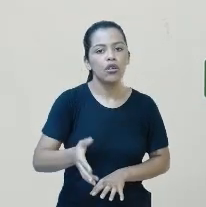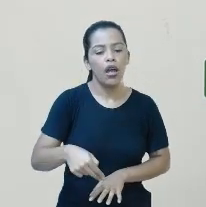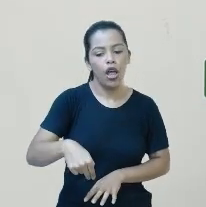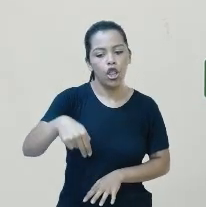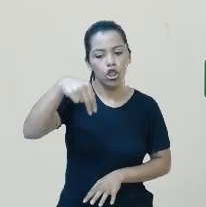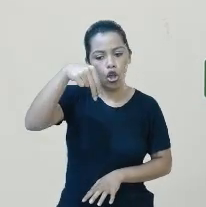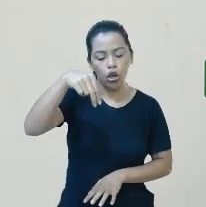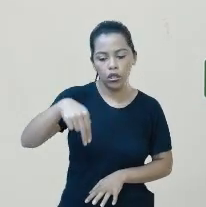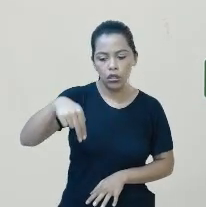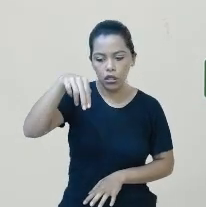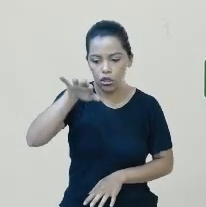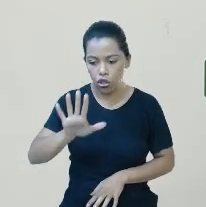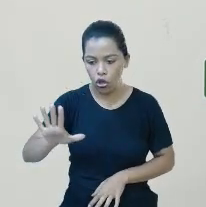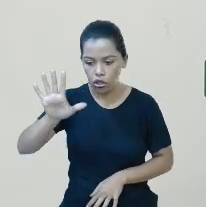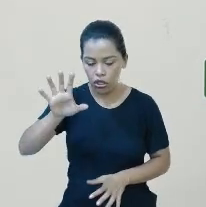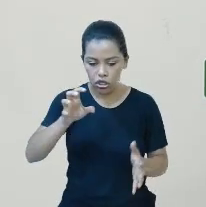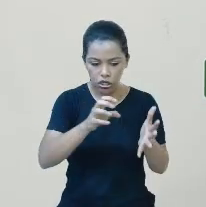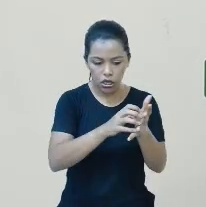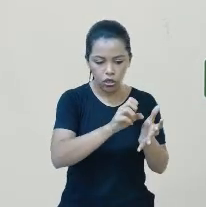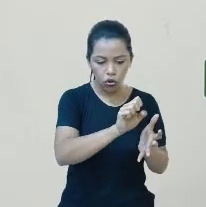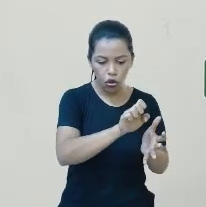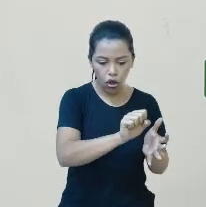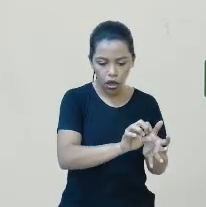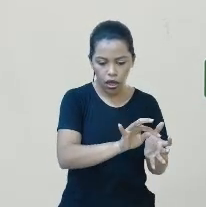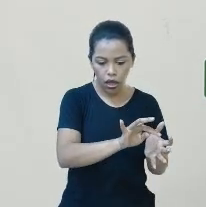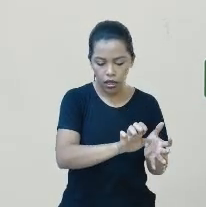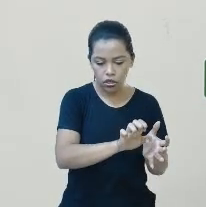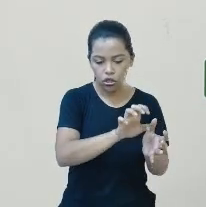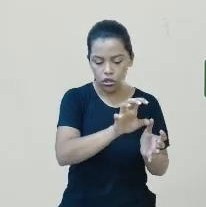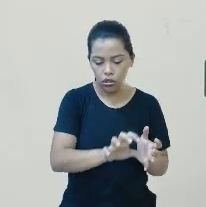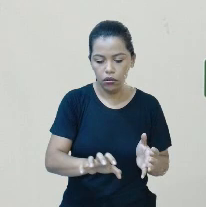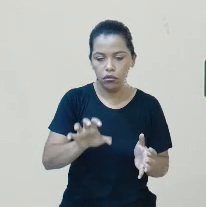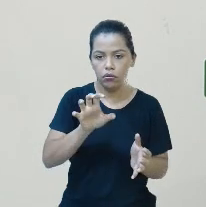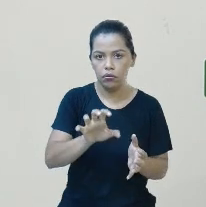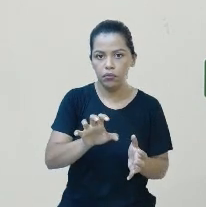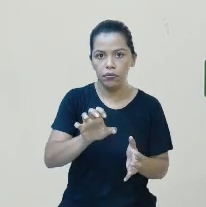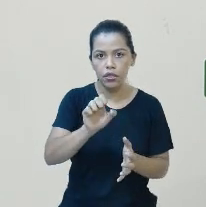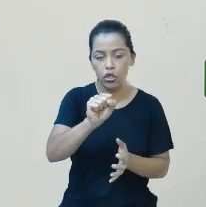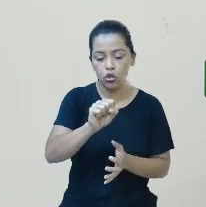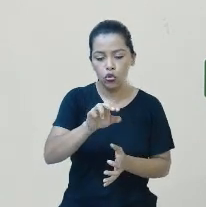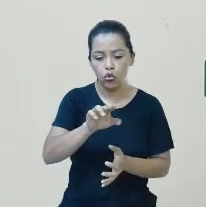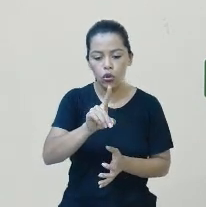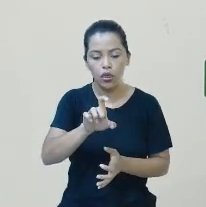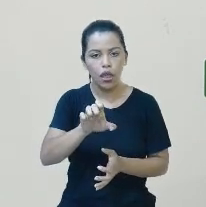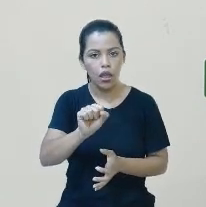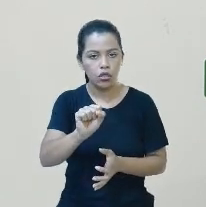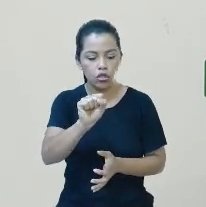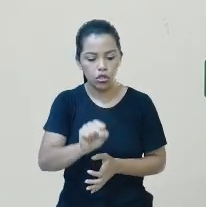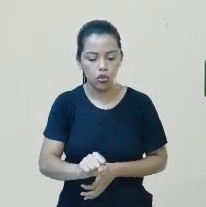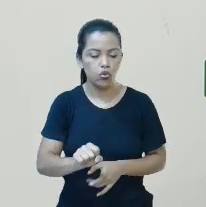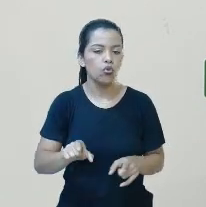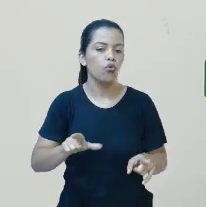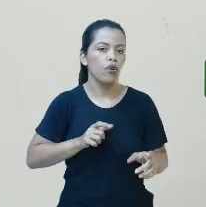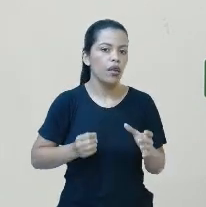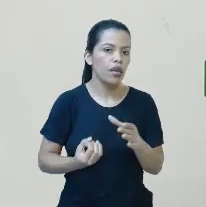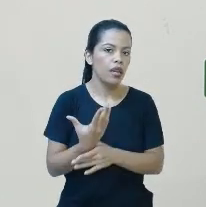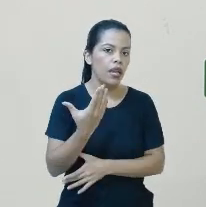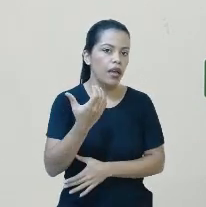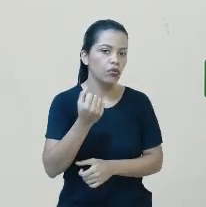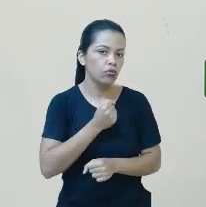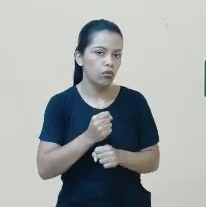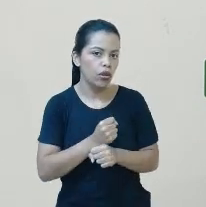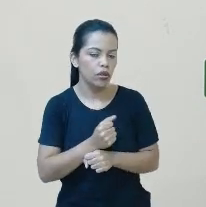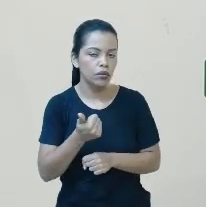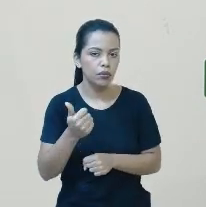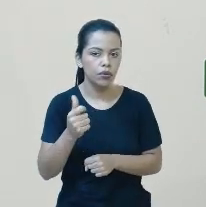Norte, Nordeste, Centro-Oeste, Sudeste e Sul, foi criada na década de 1970 e só